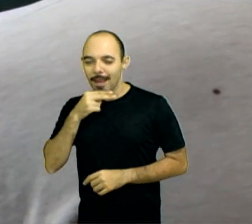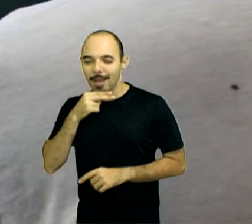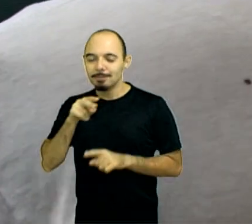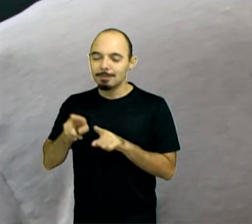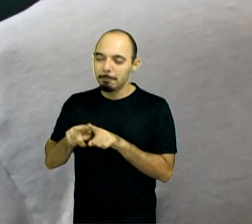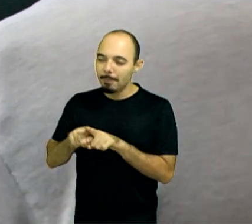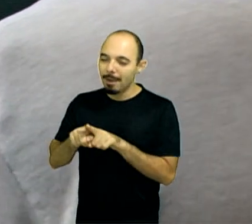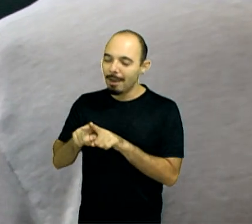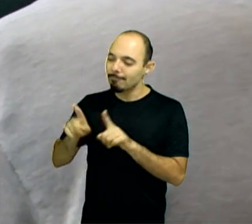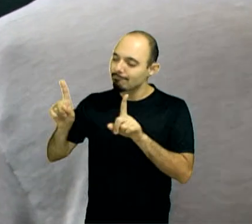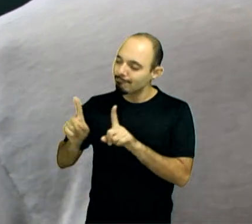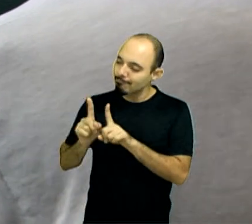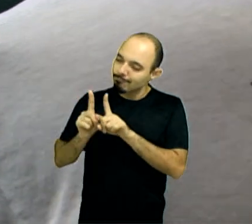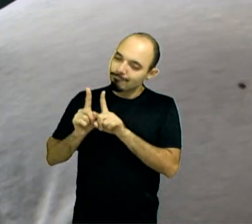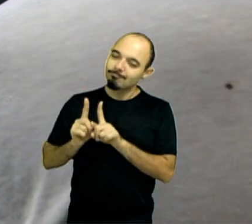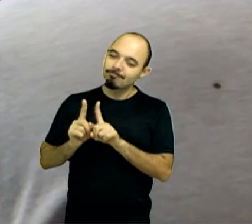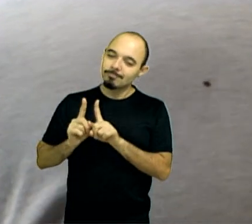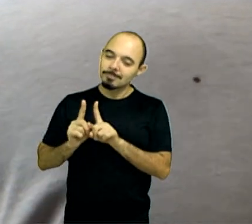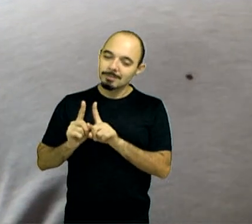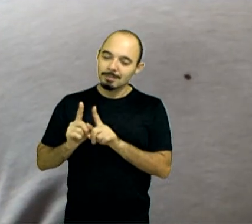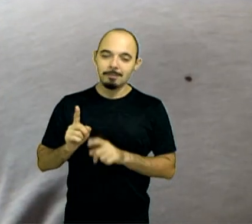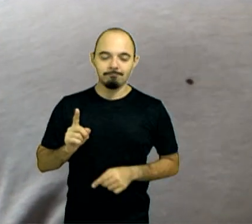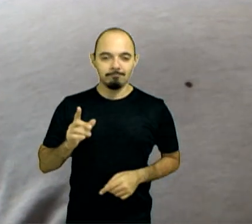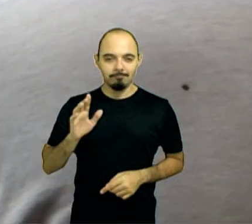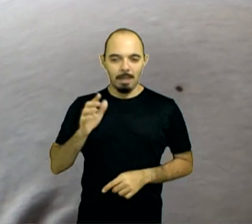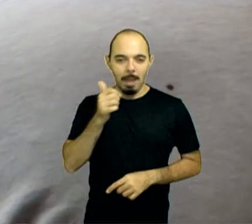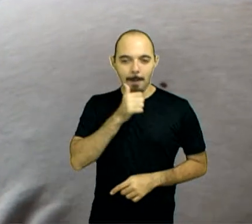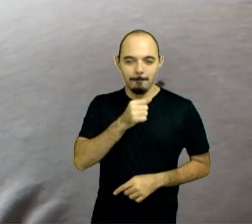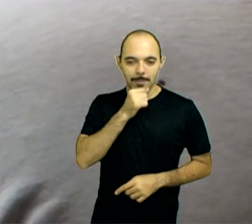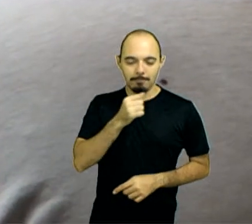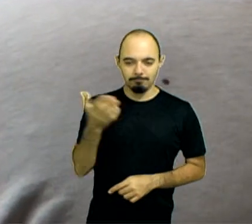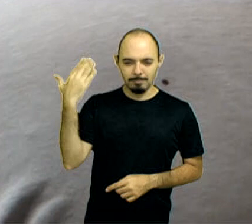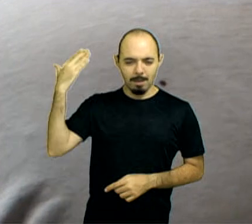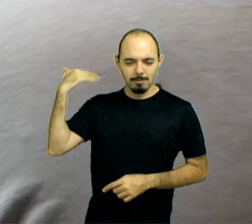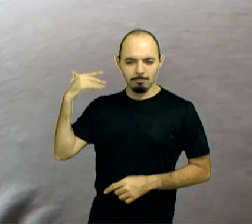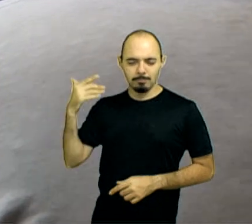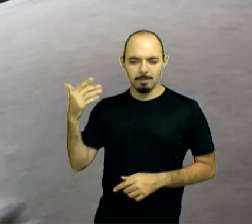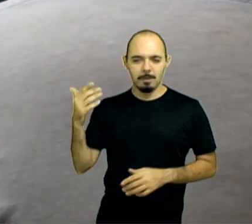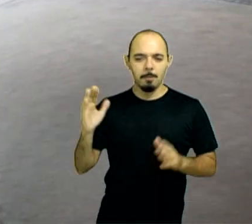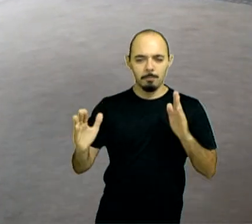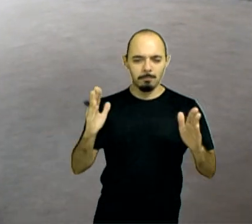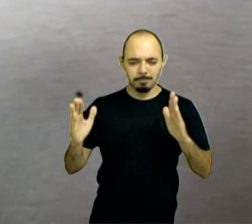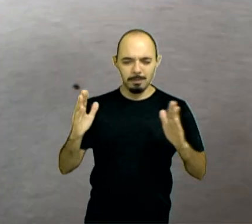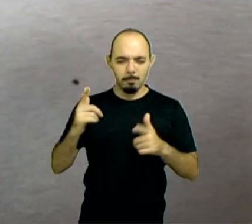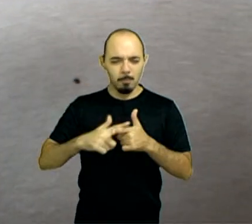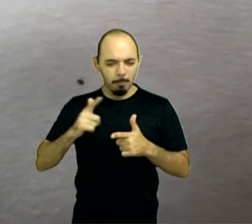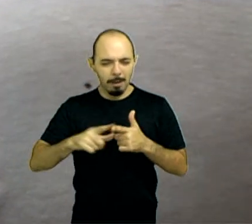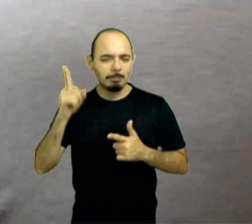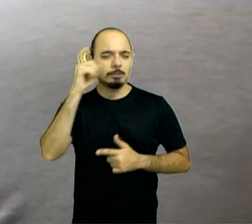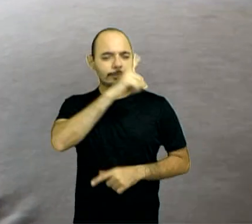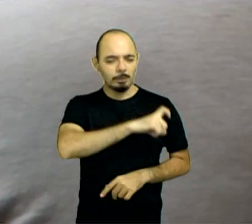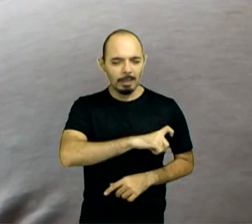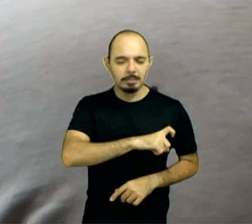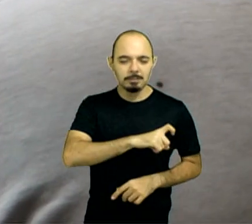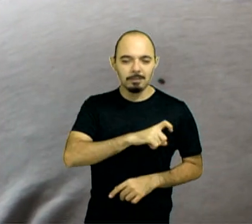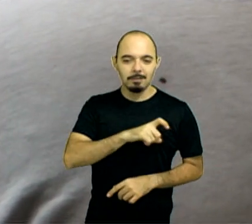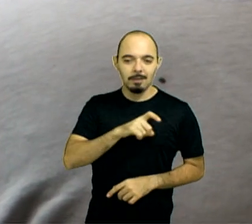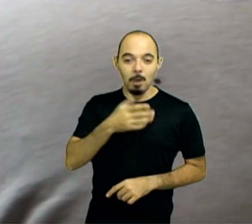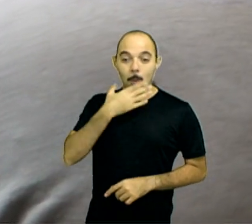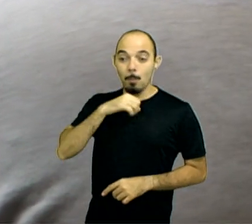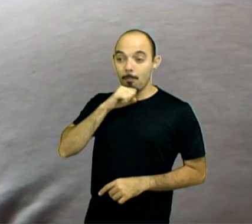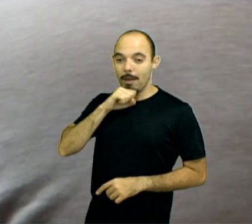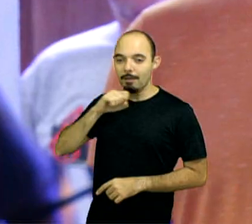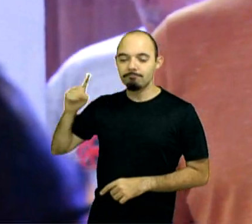me lembro meu pai, quando nós passamos todo aquele momento de crise, ele chegava em casa sem dinheiro.